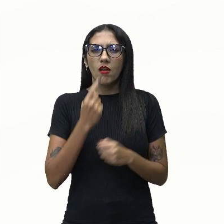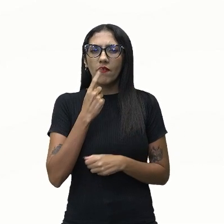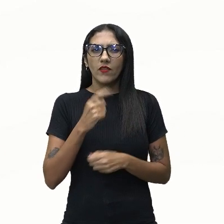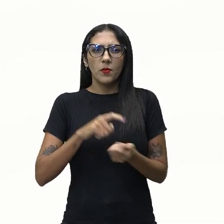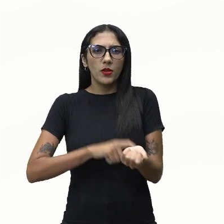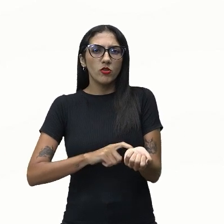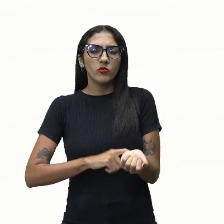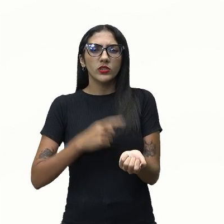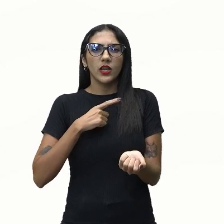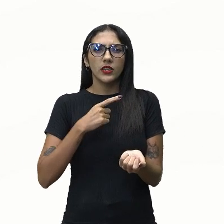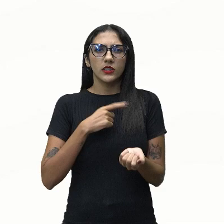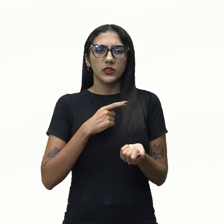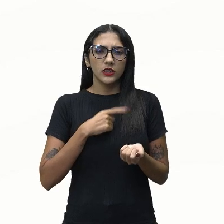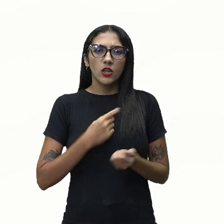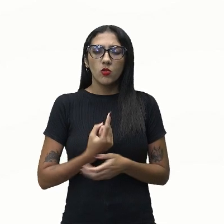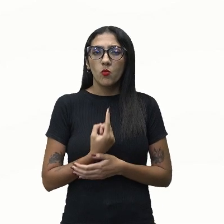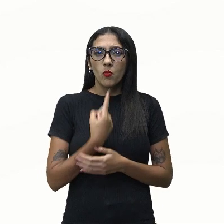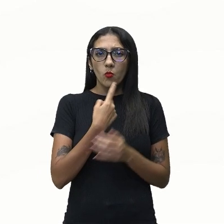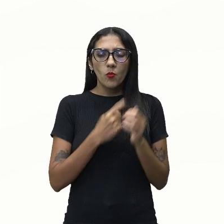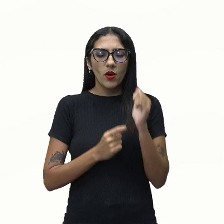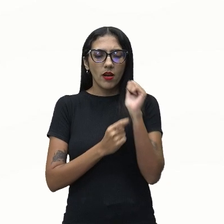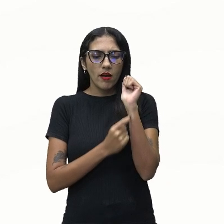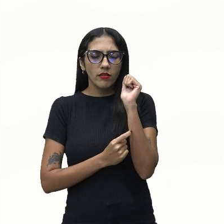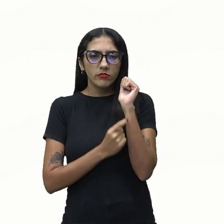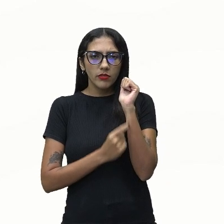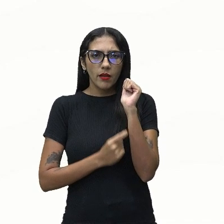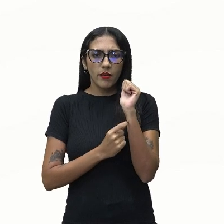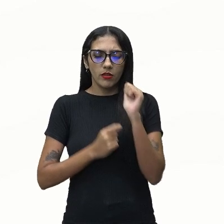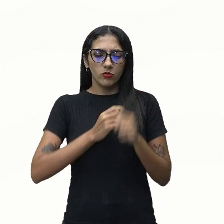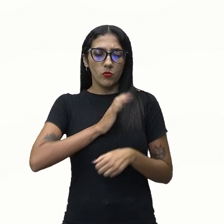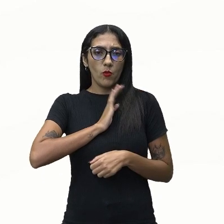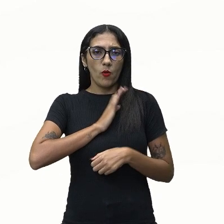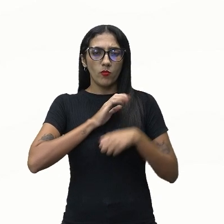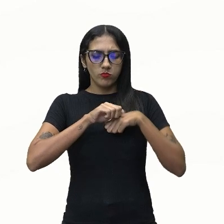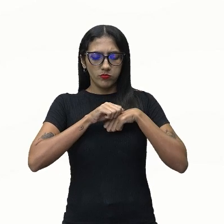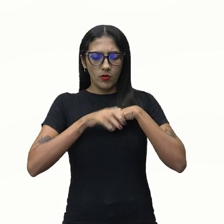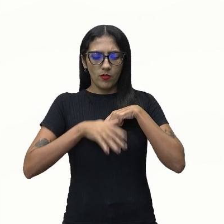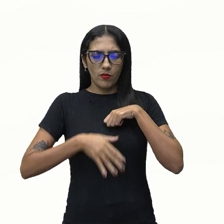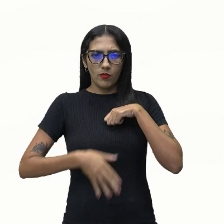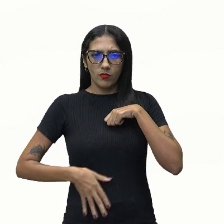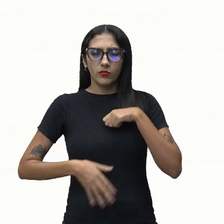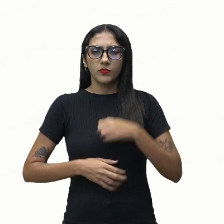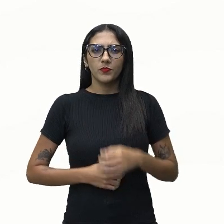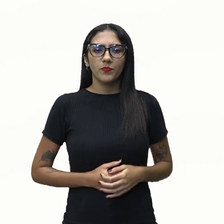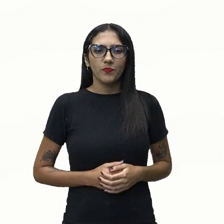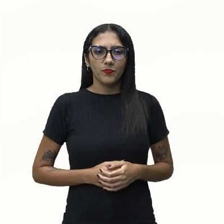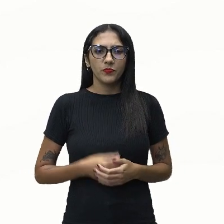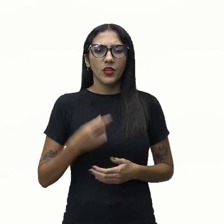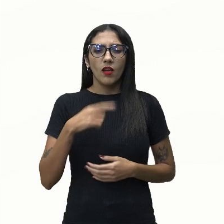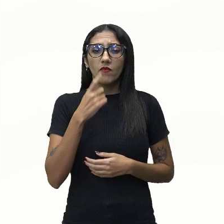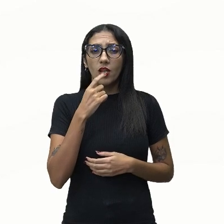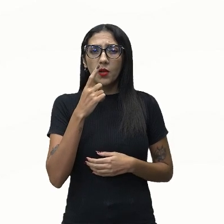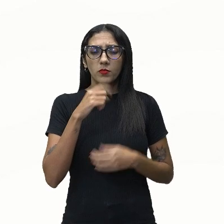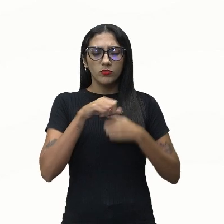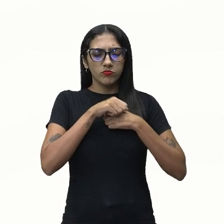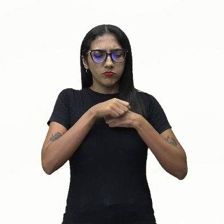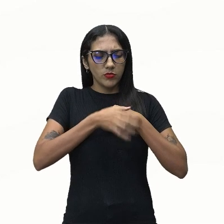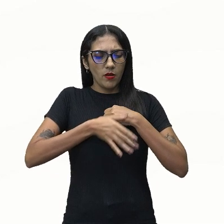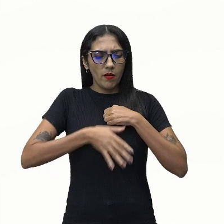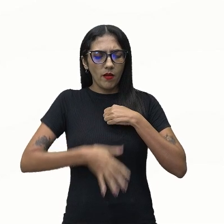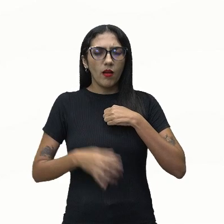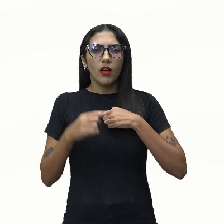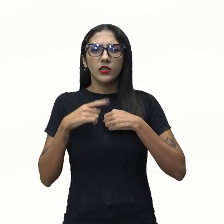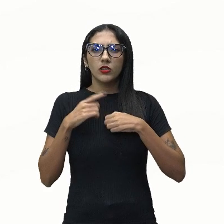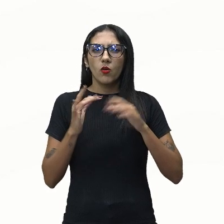ele vem por uma artéria e vai ser levado depois para todas as células. Esse sangue, quando chega nessas células, vão passar